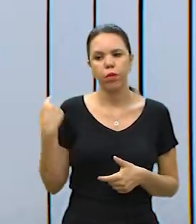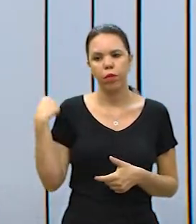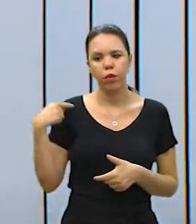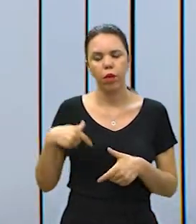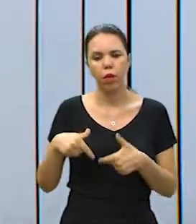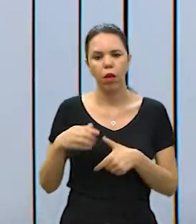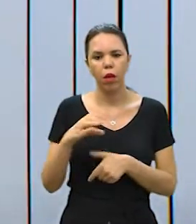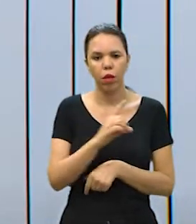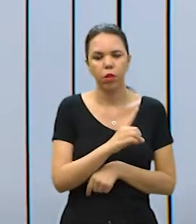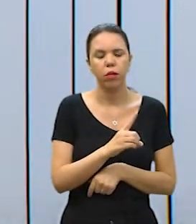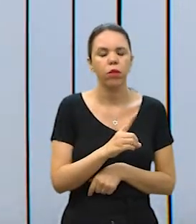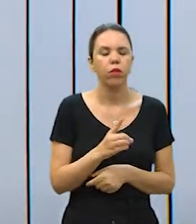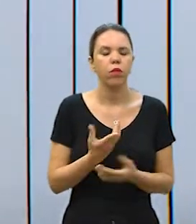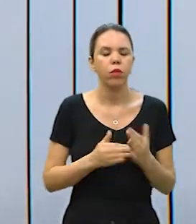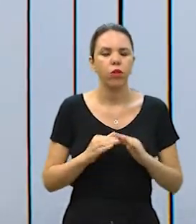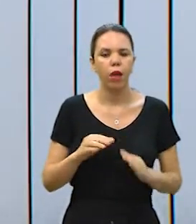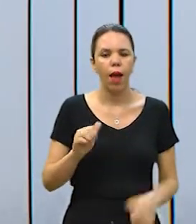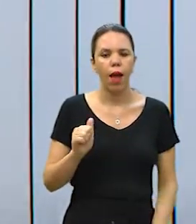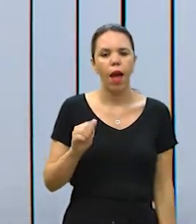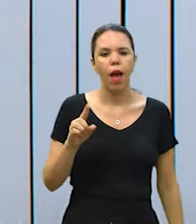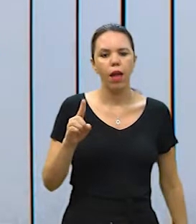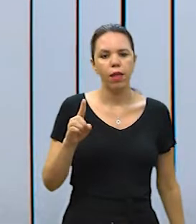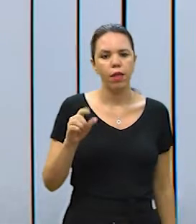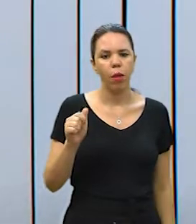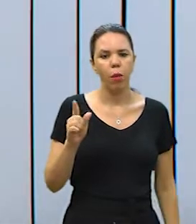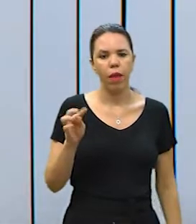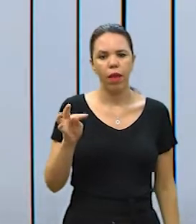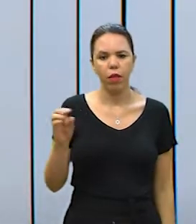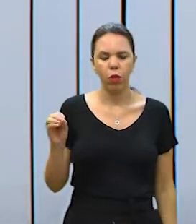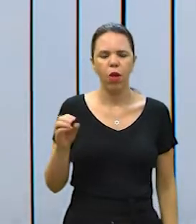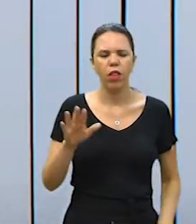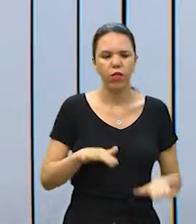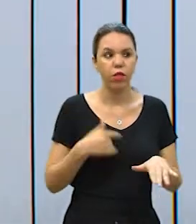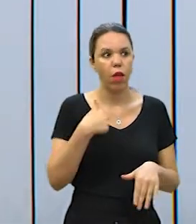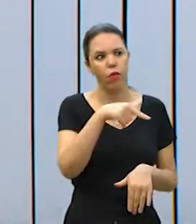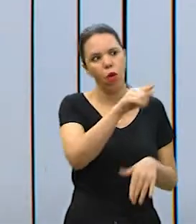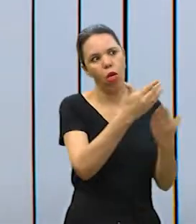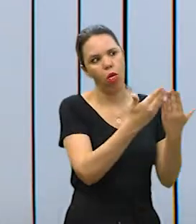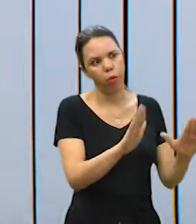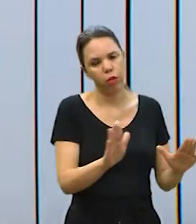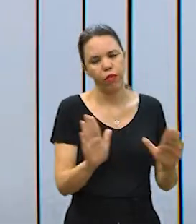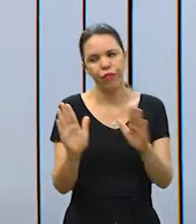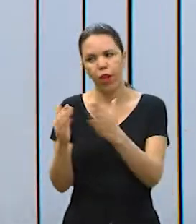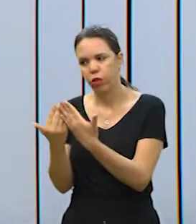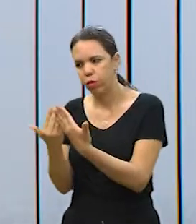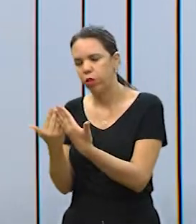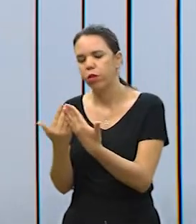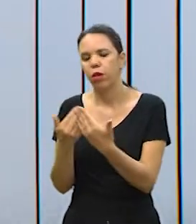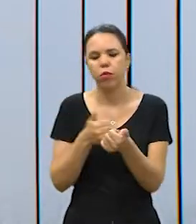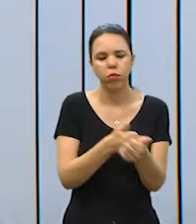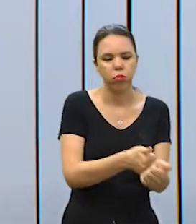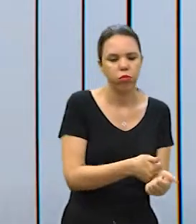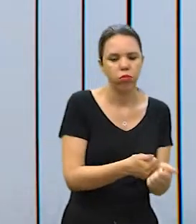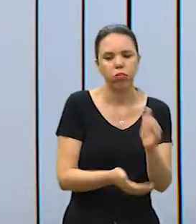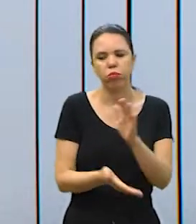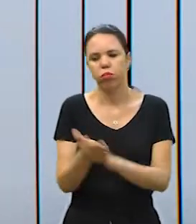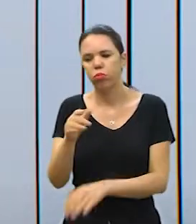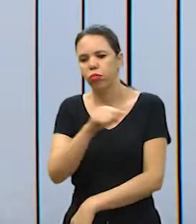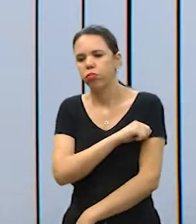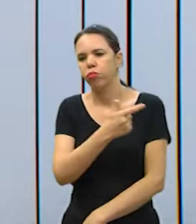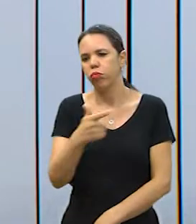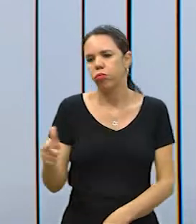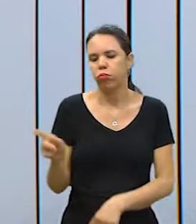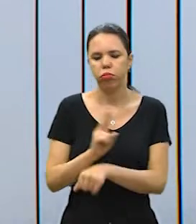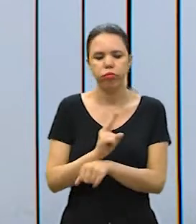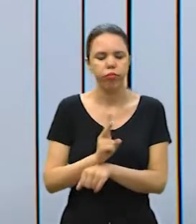estava coordenadora ali no Adalberto Nascimento, muitas vezes eu tinha que abrir portão, fechar portão, acompanhar a saída de aluno, porque não